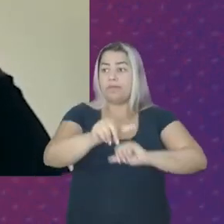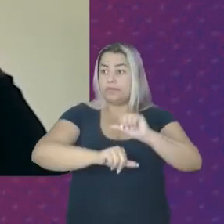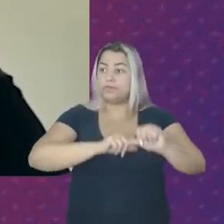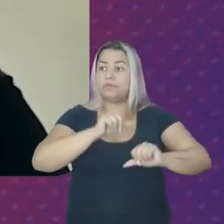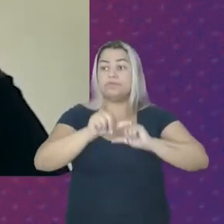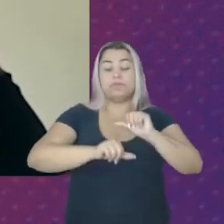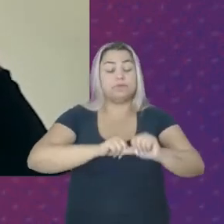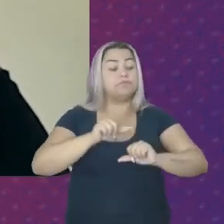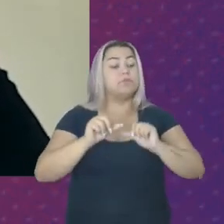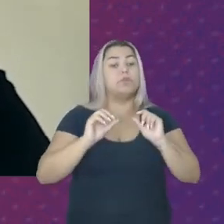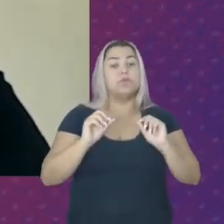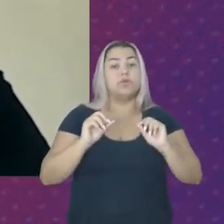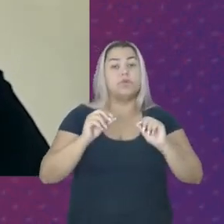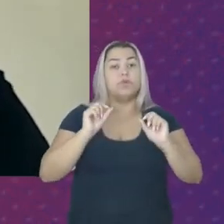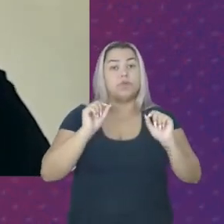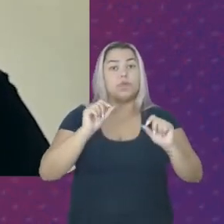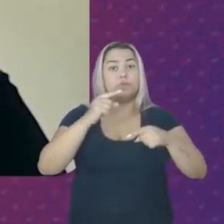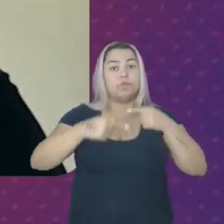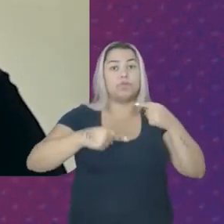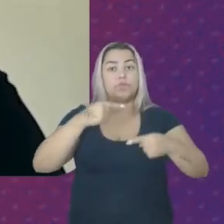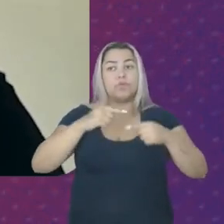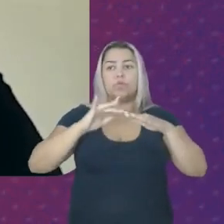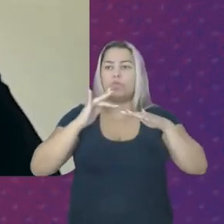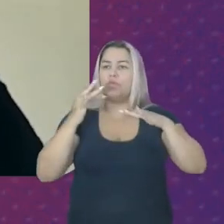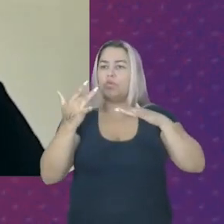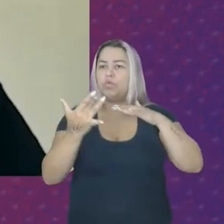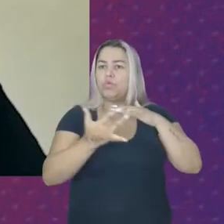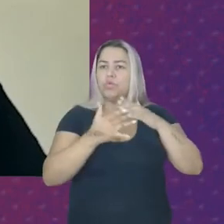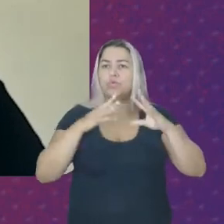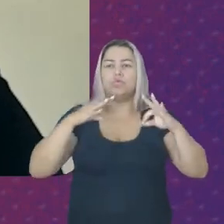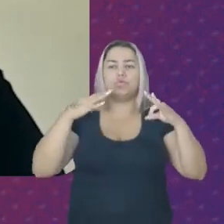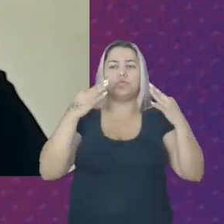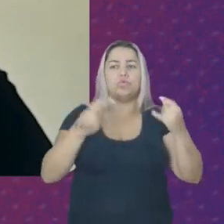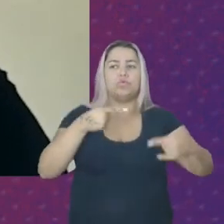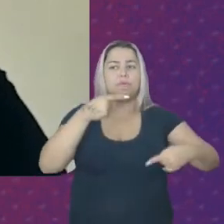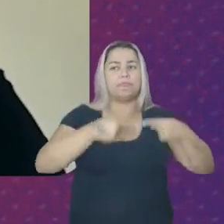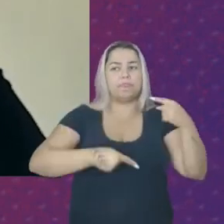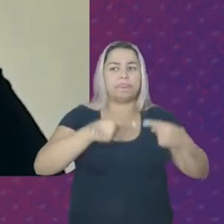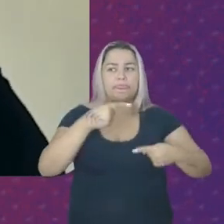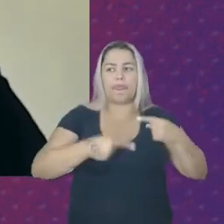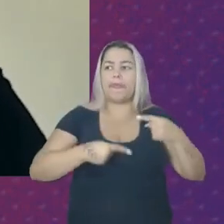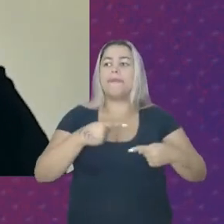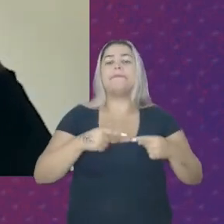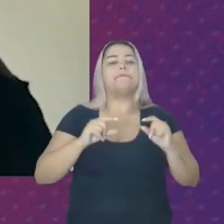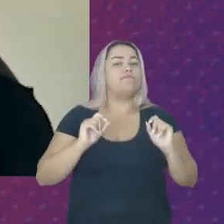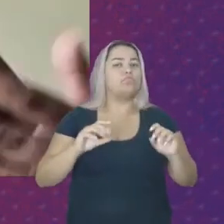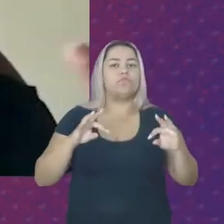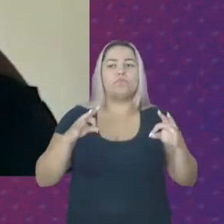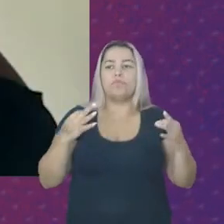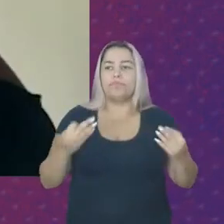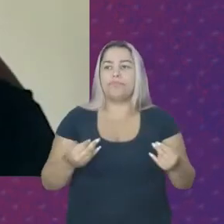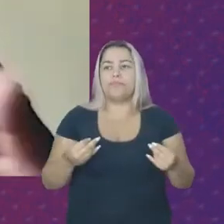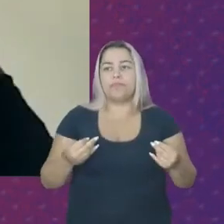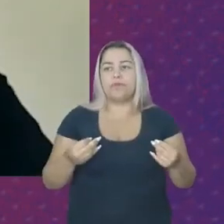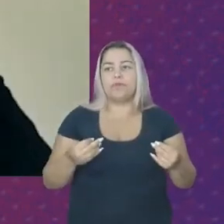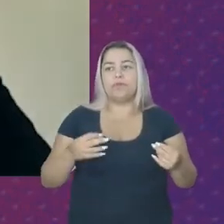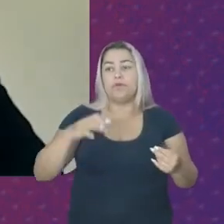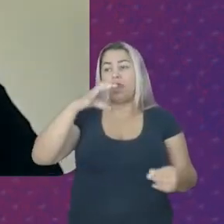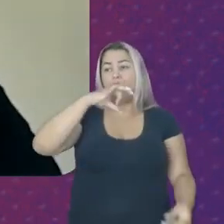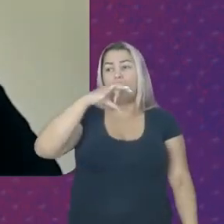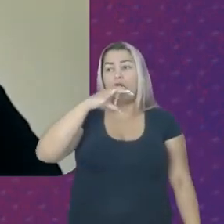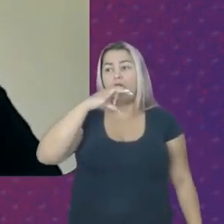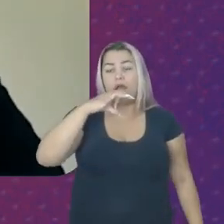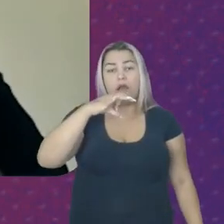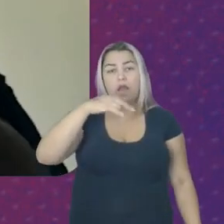em político para as nossas redes. Tudo o que nós vamos debater é político. Ah, a novela das 9 agora